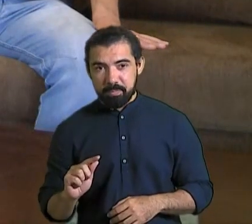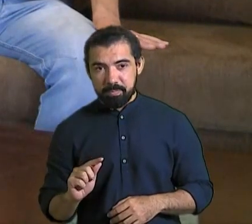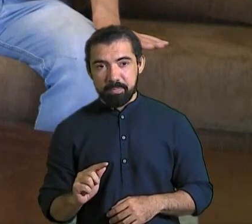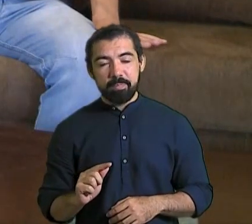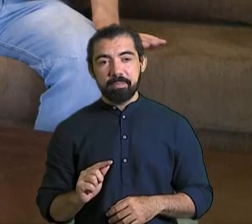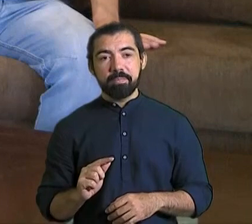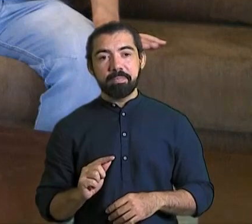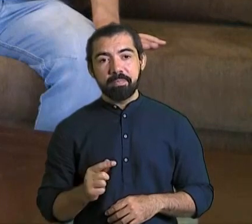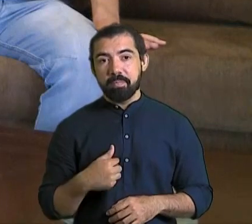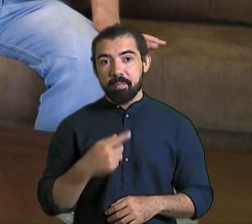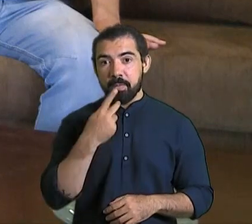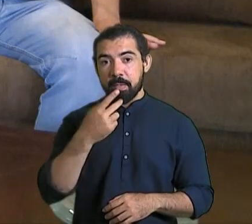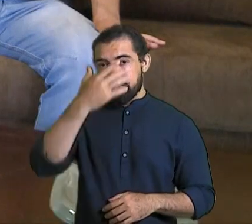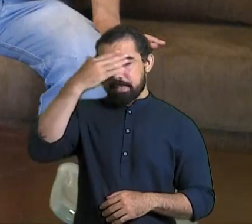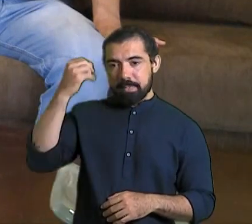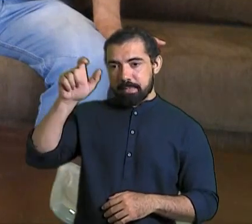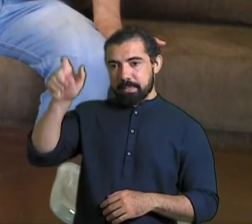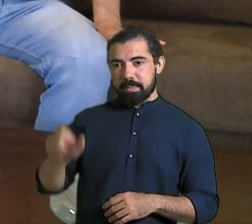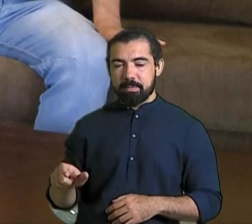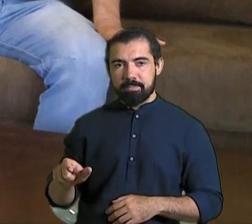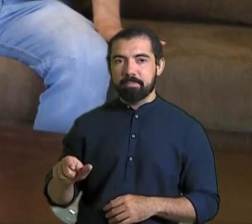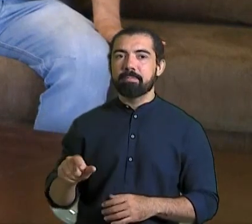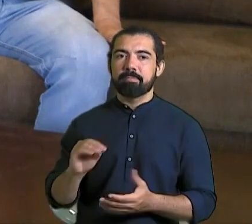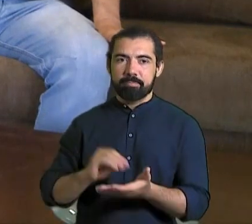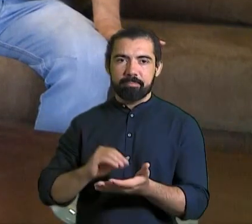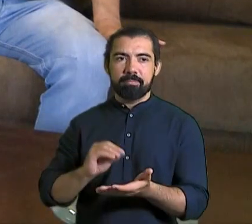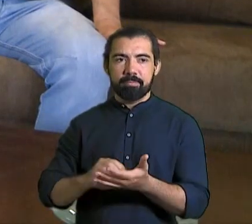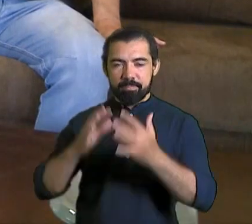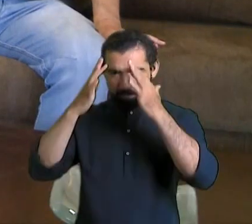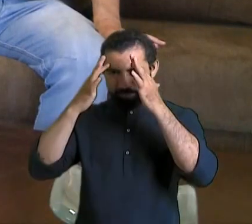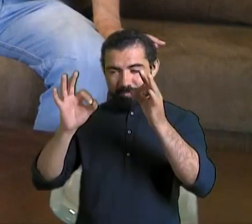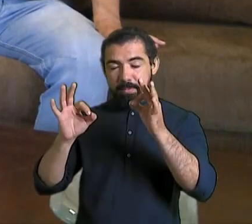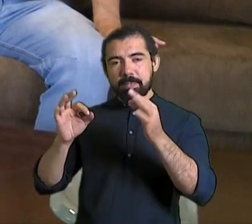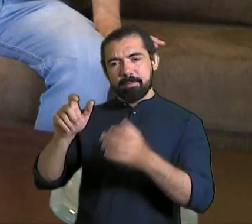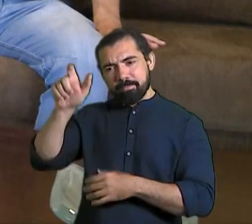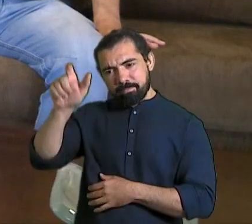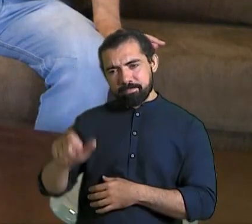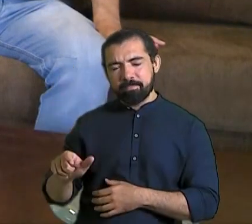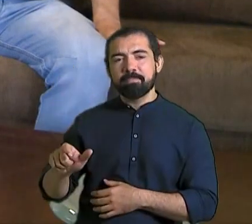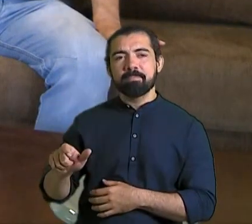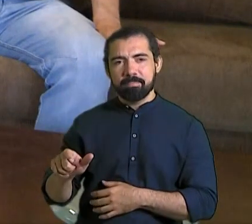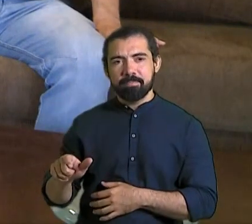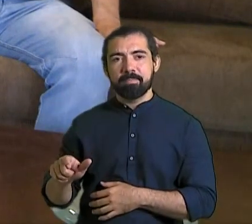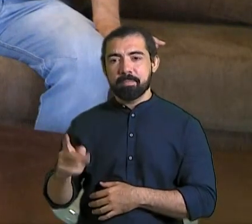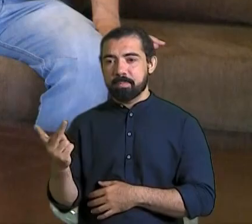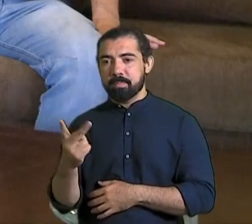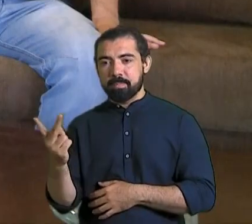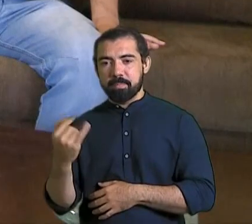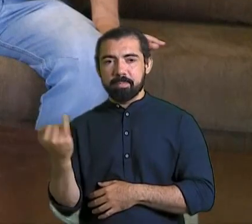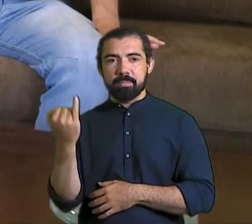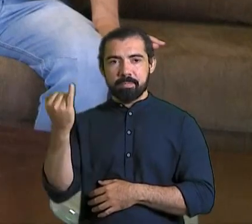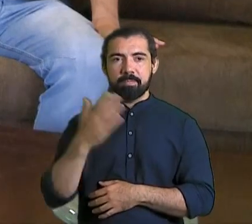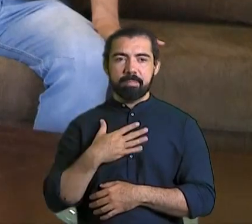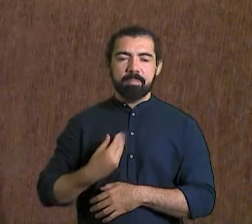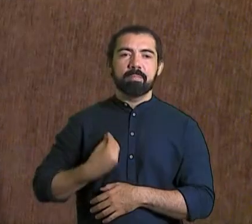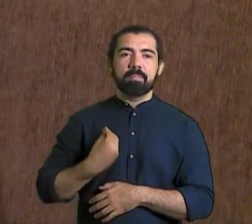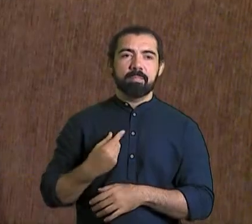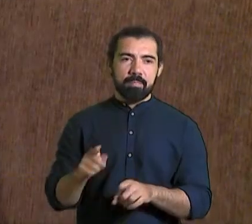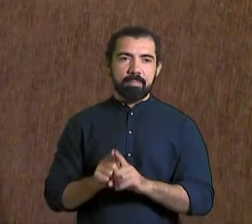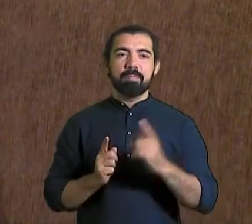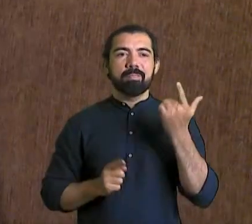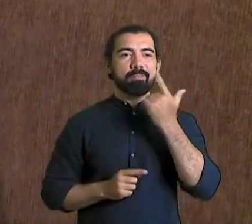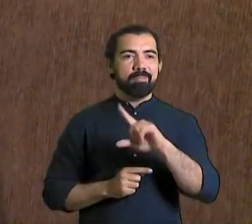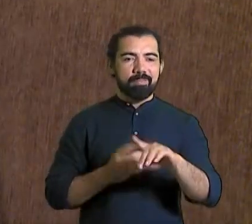seria até falta de compreensão minha se eu não viesse reconhecer a importância deles dois na minha vida nessa conquista